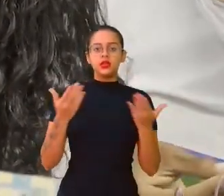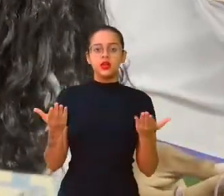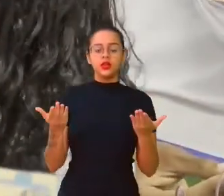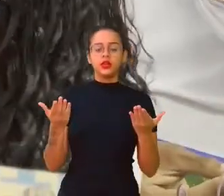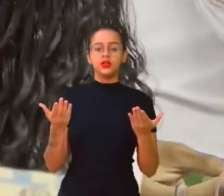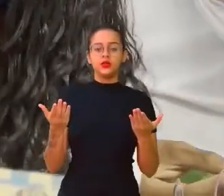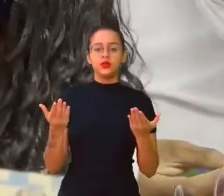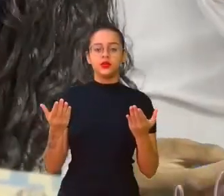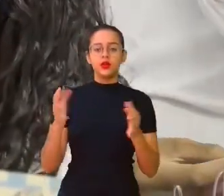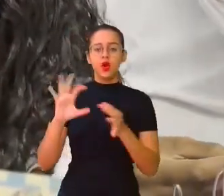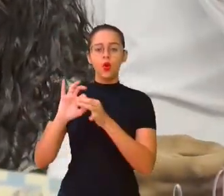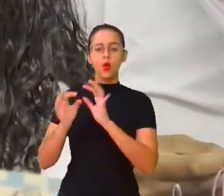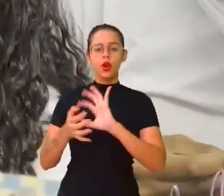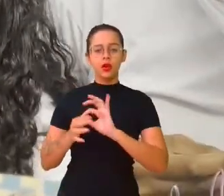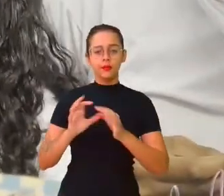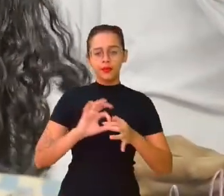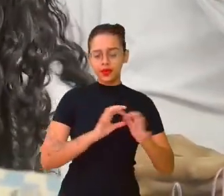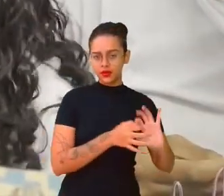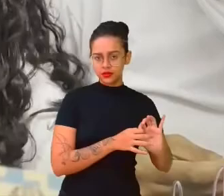As Olimpíadas,